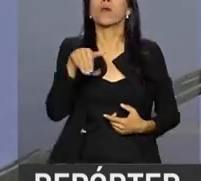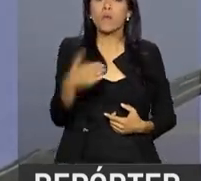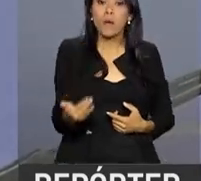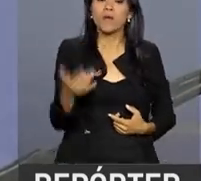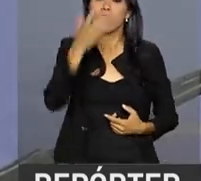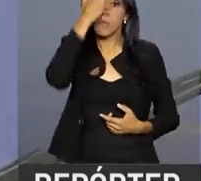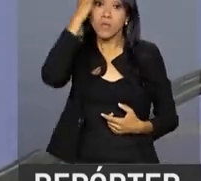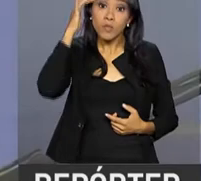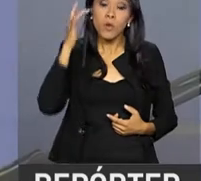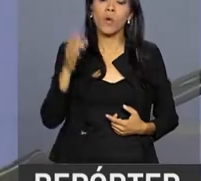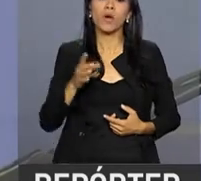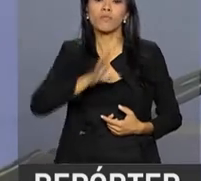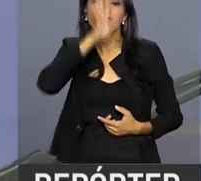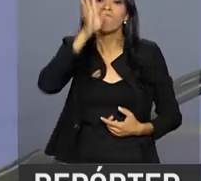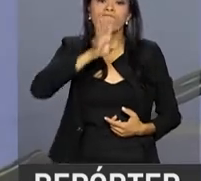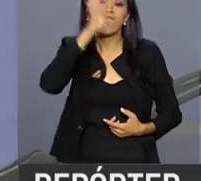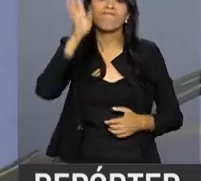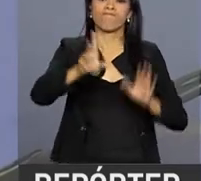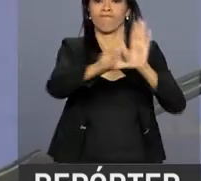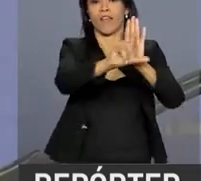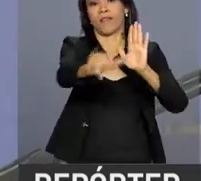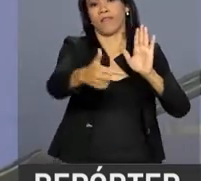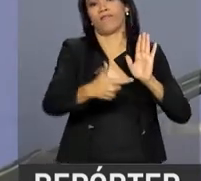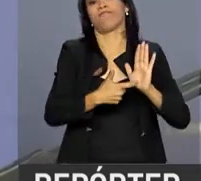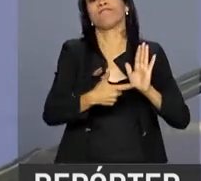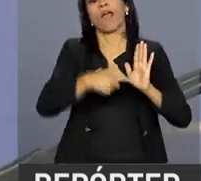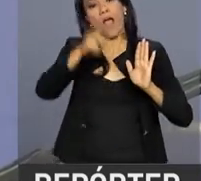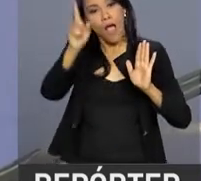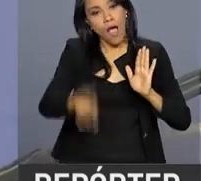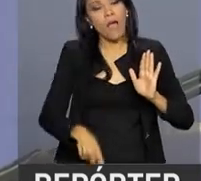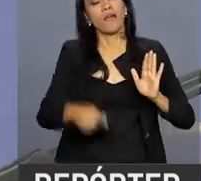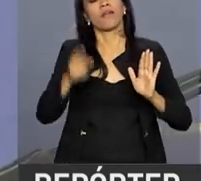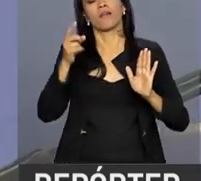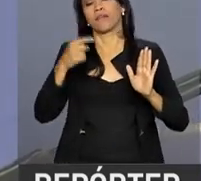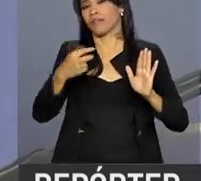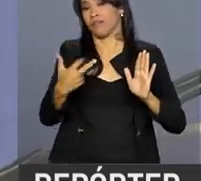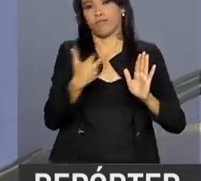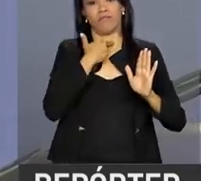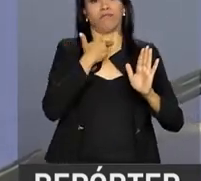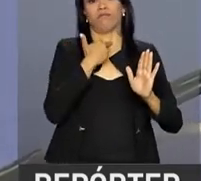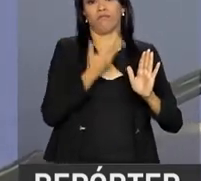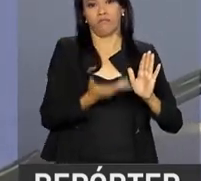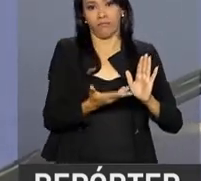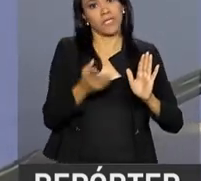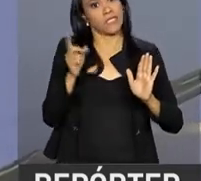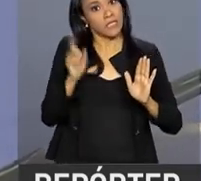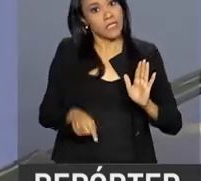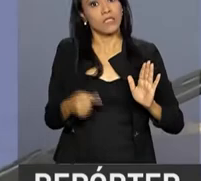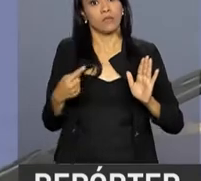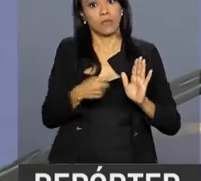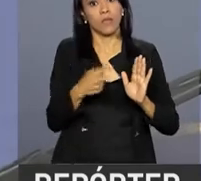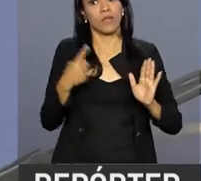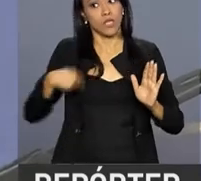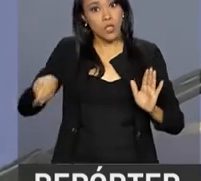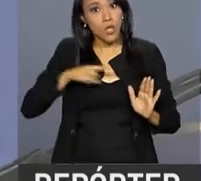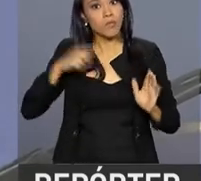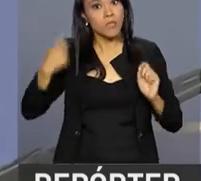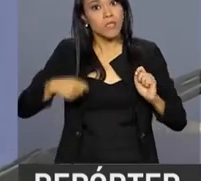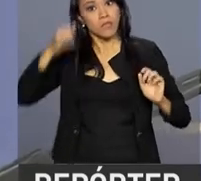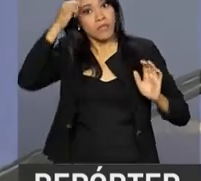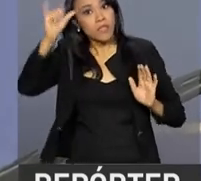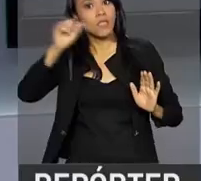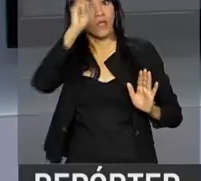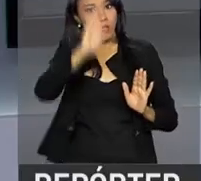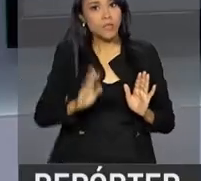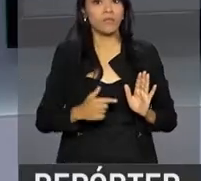ultrapassa os limites da lei daí é que a violação da autoridade e é uma coisa que nós devemos evitar no